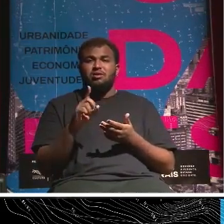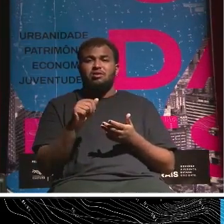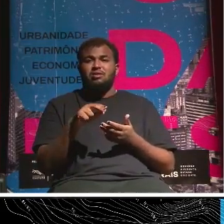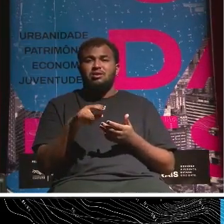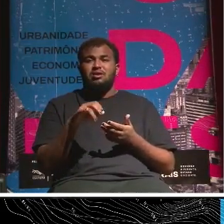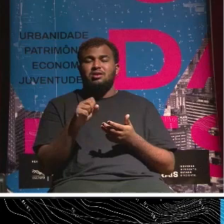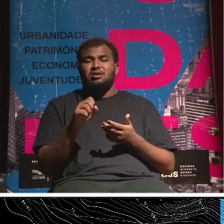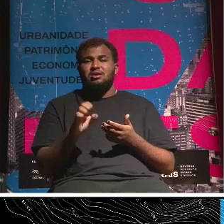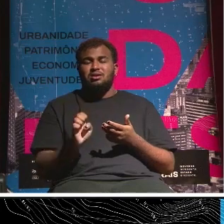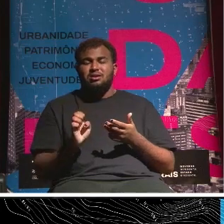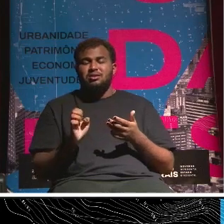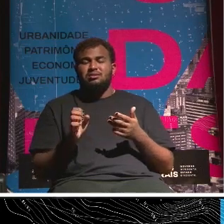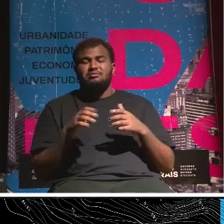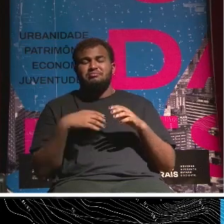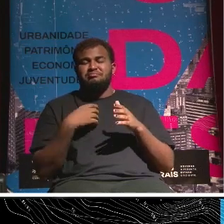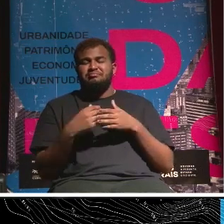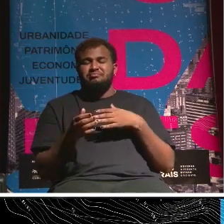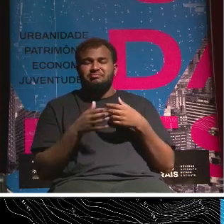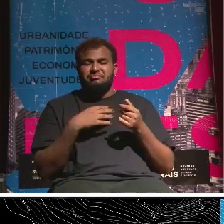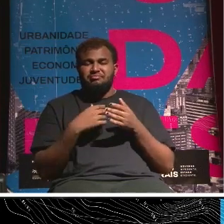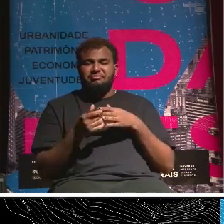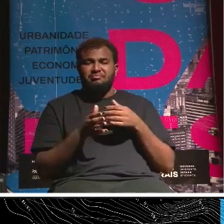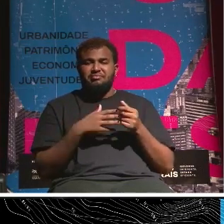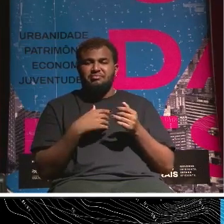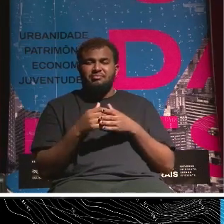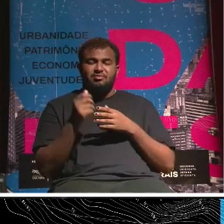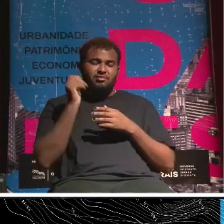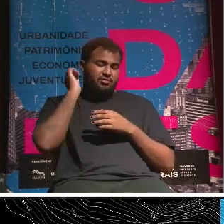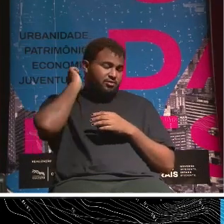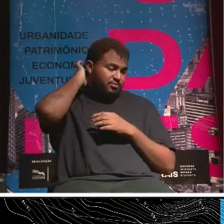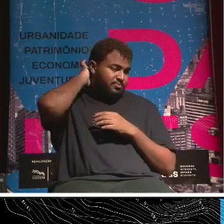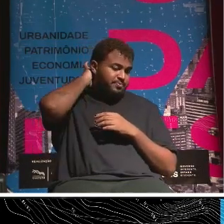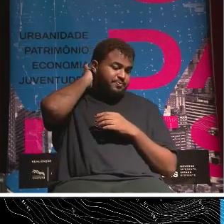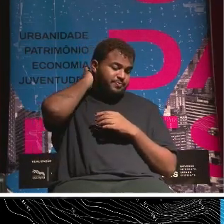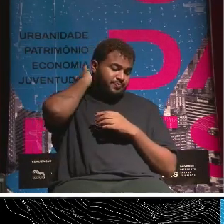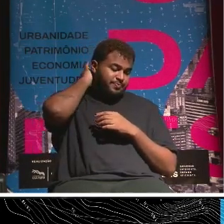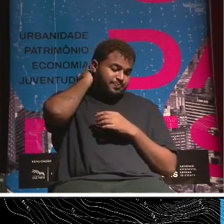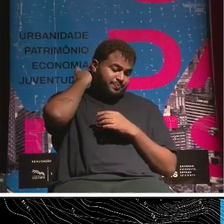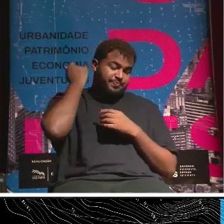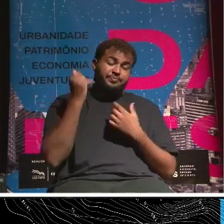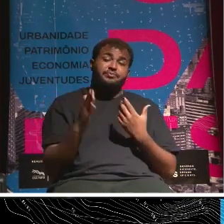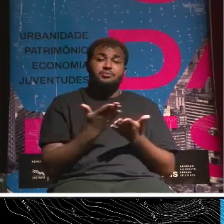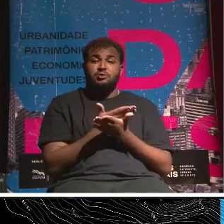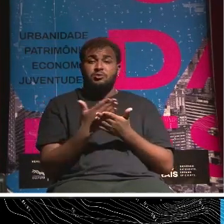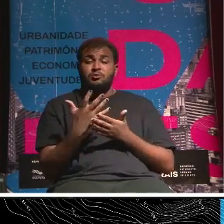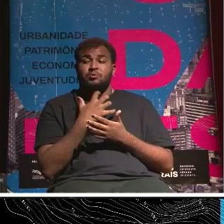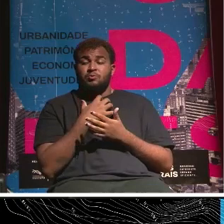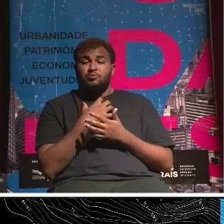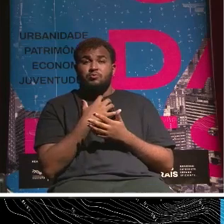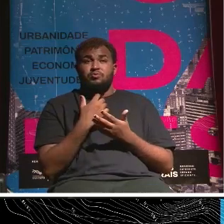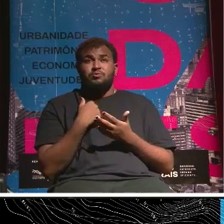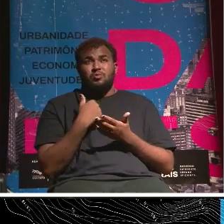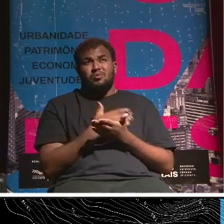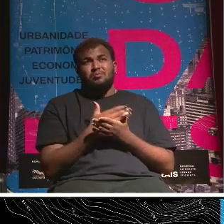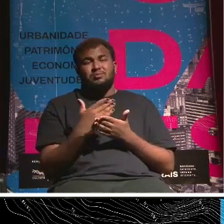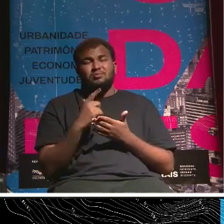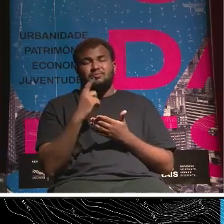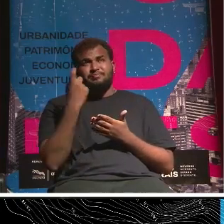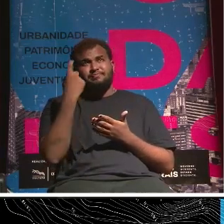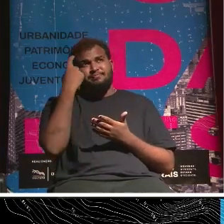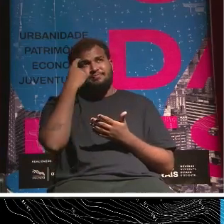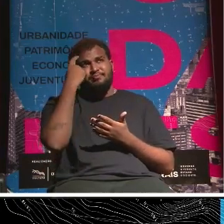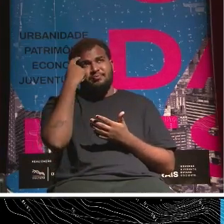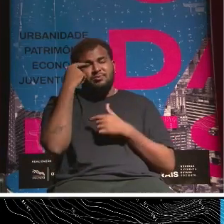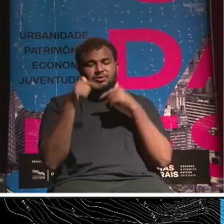o pensamento dessas outras pessoas. E aí, a partir disso, eu comecei a trabalhar